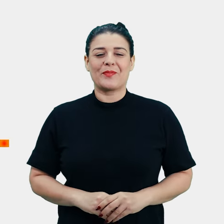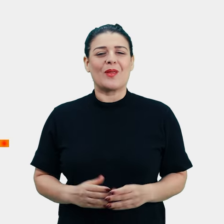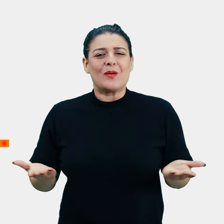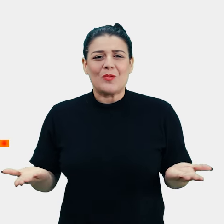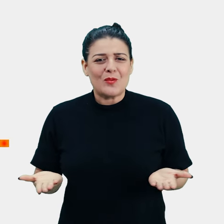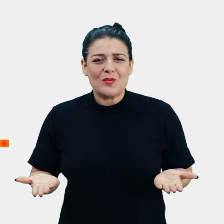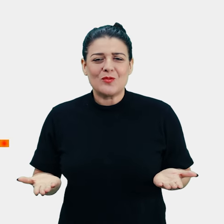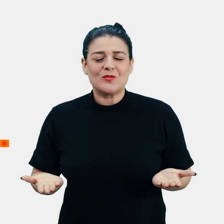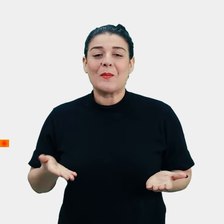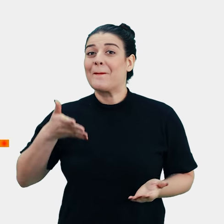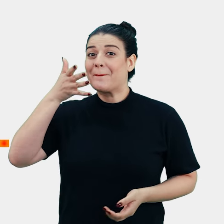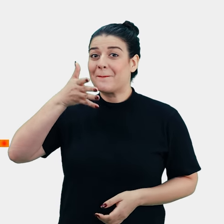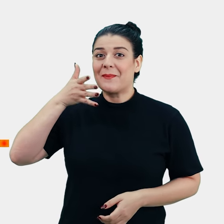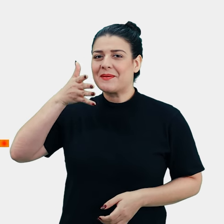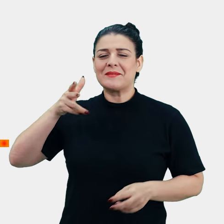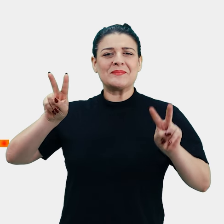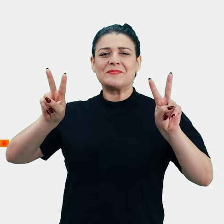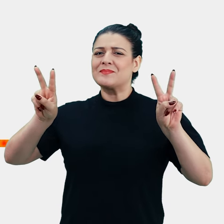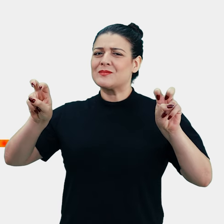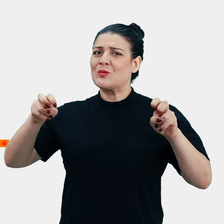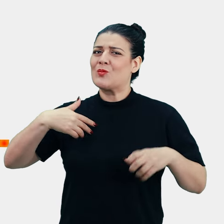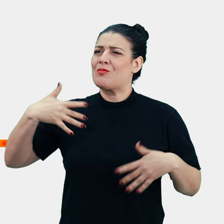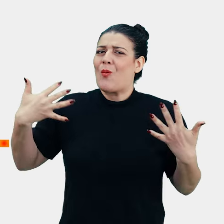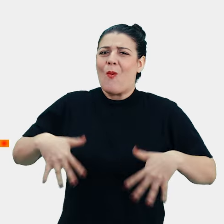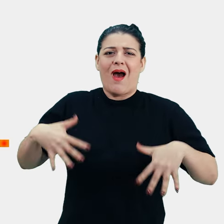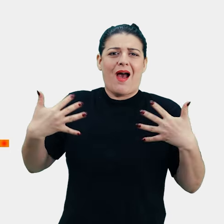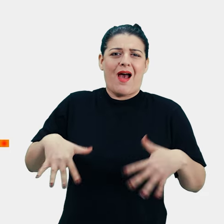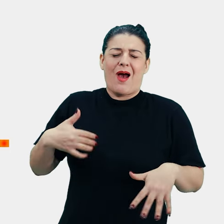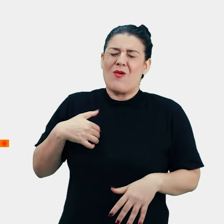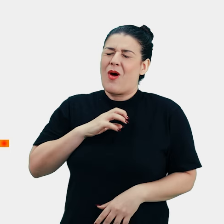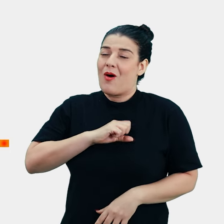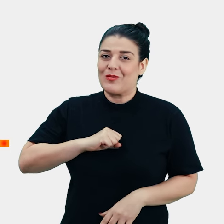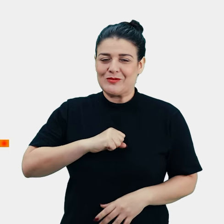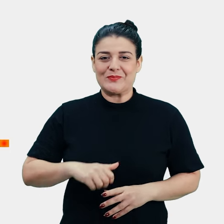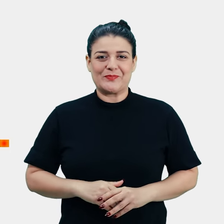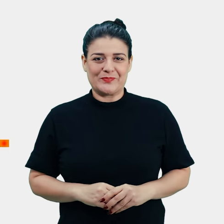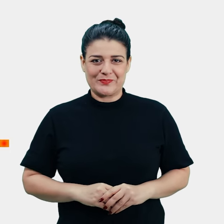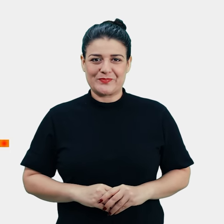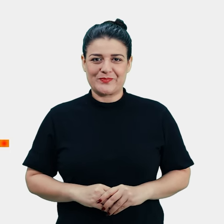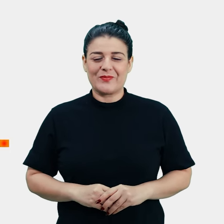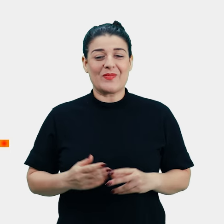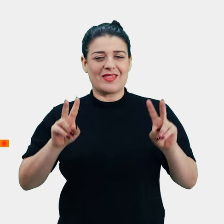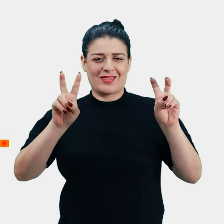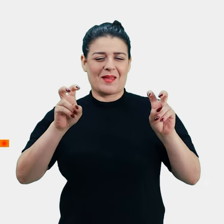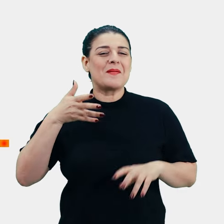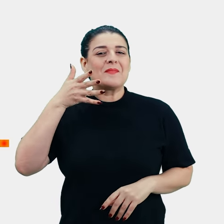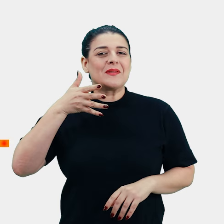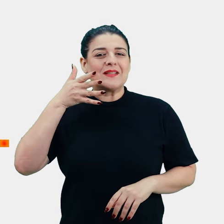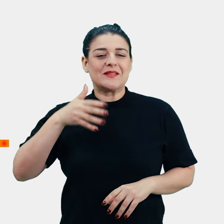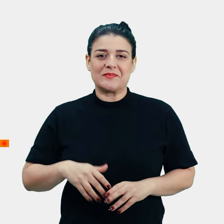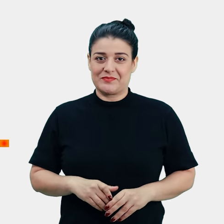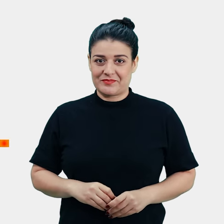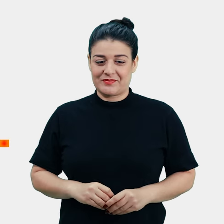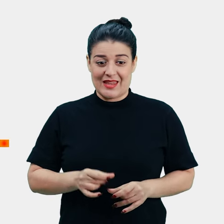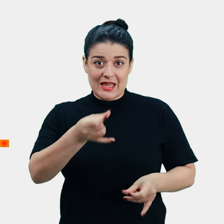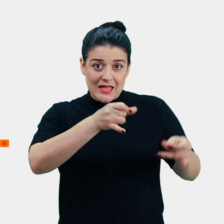hoje para palestrar para vocês sobre um tema fascinante, o qual eu sou apaixonada. Então, o tema da minha palestra é